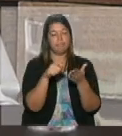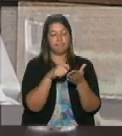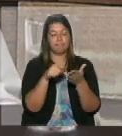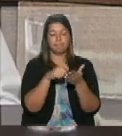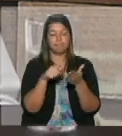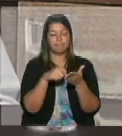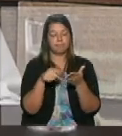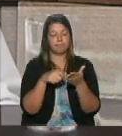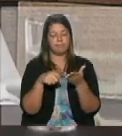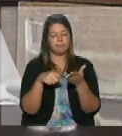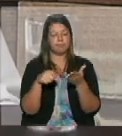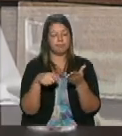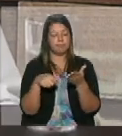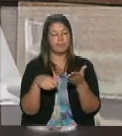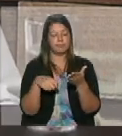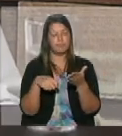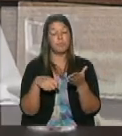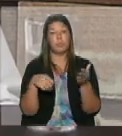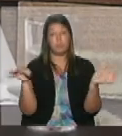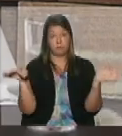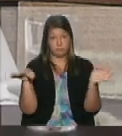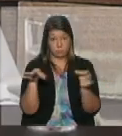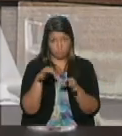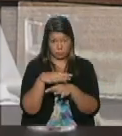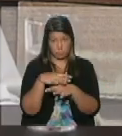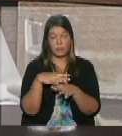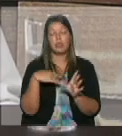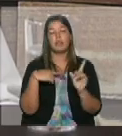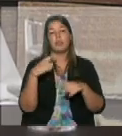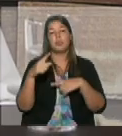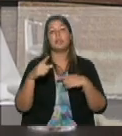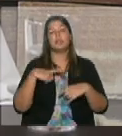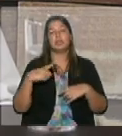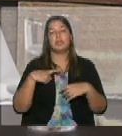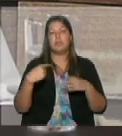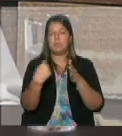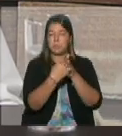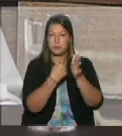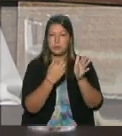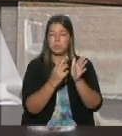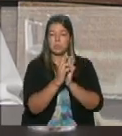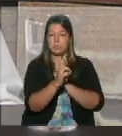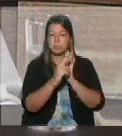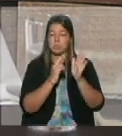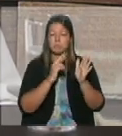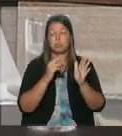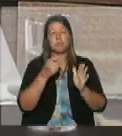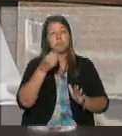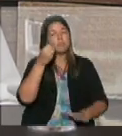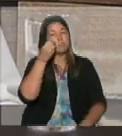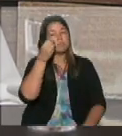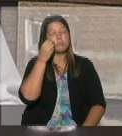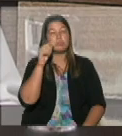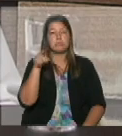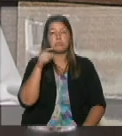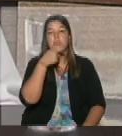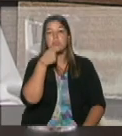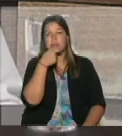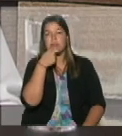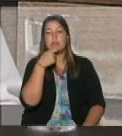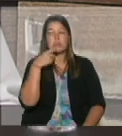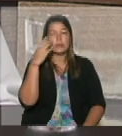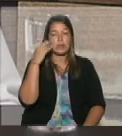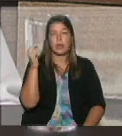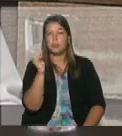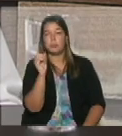os 10 nós fizemos, e depois houve uma entrevista para testar conhecimentos de inglês, e foi muito engraçado que